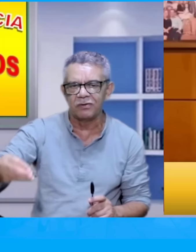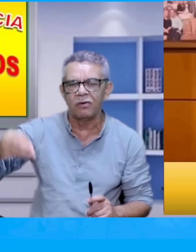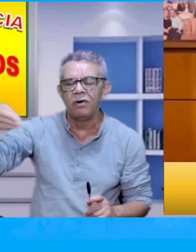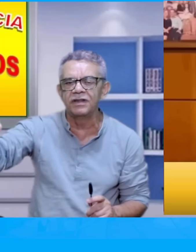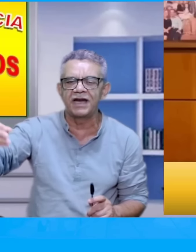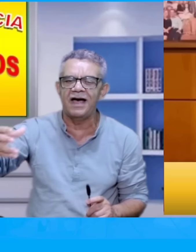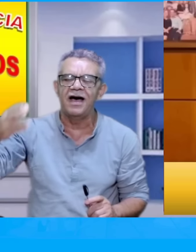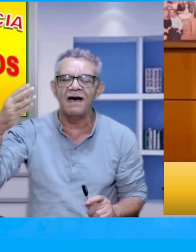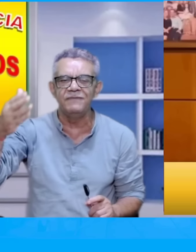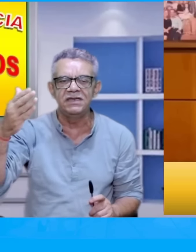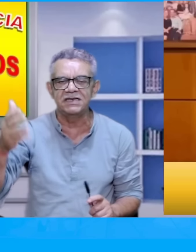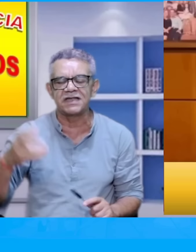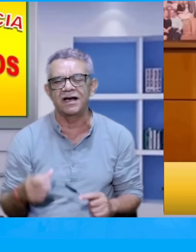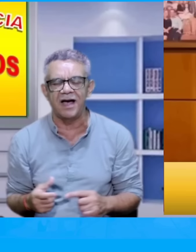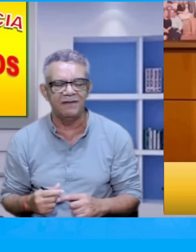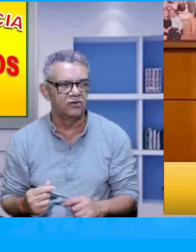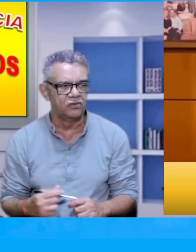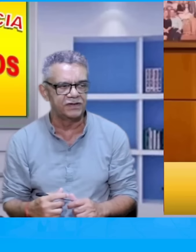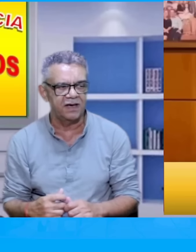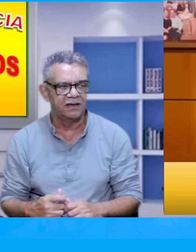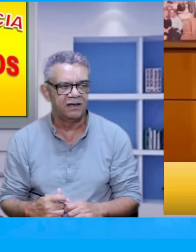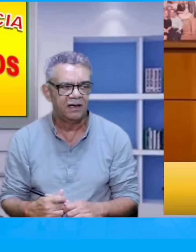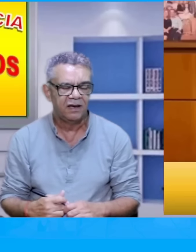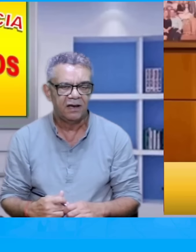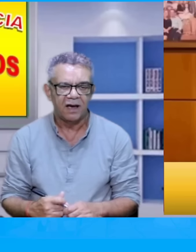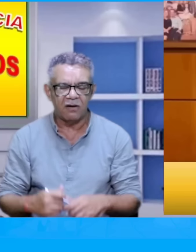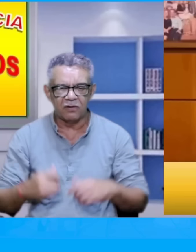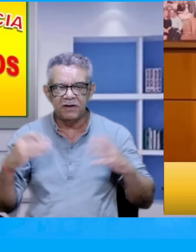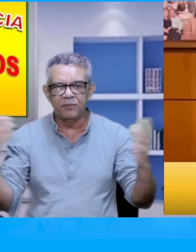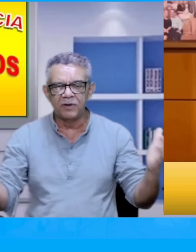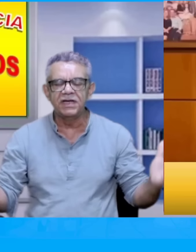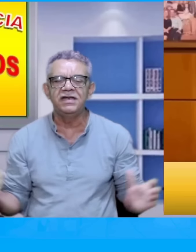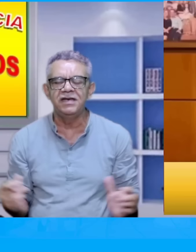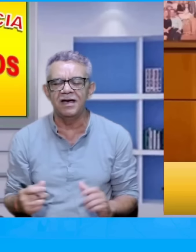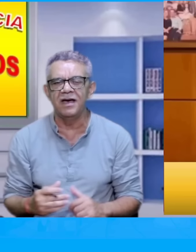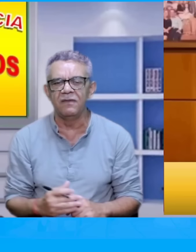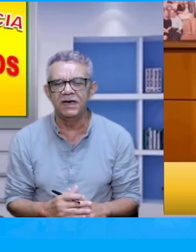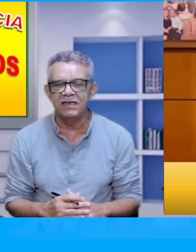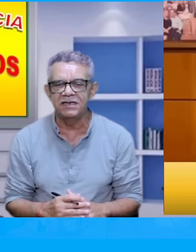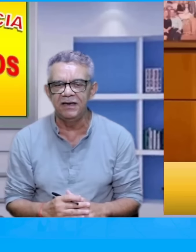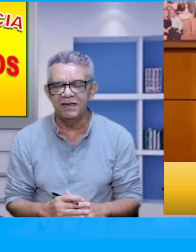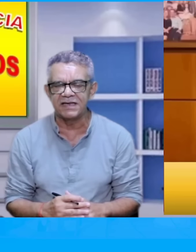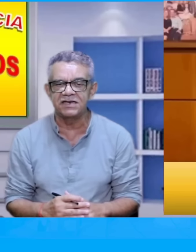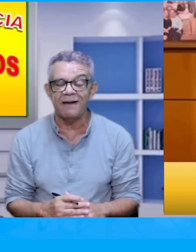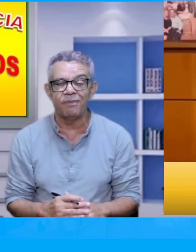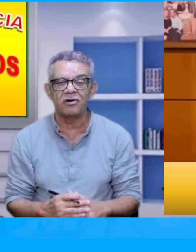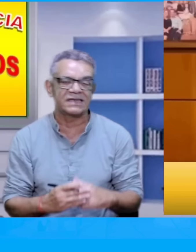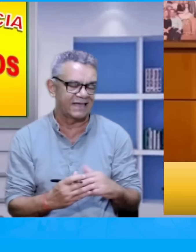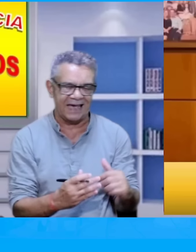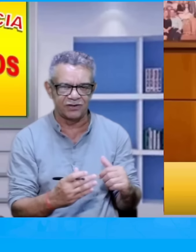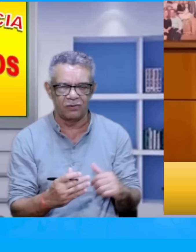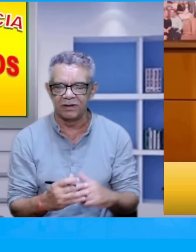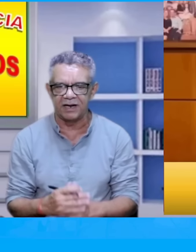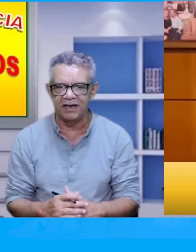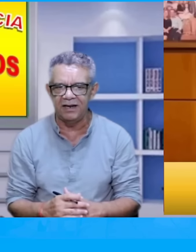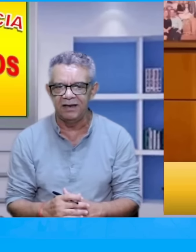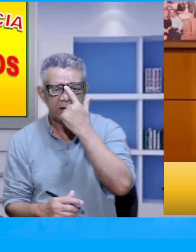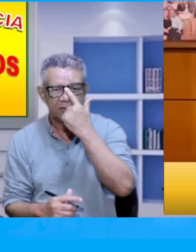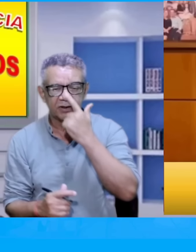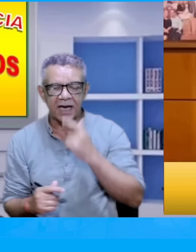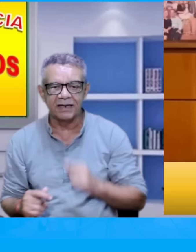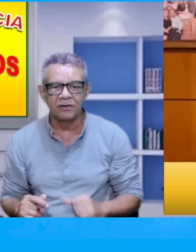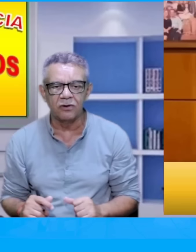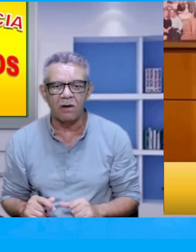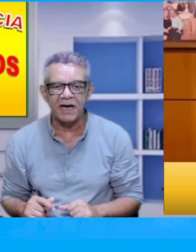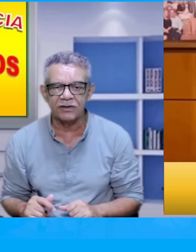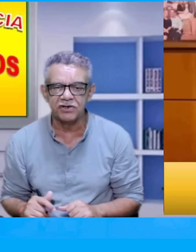Jefferson contra a ministra Carmen Lúcia. Algo que poderia realmente ensejar processo contra ele.